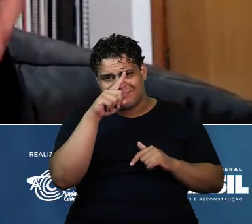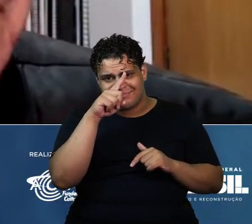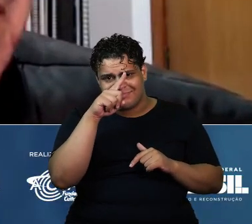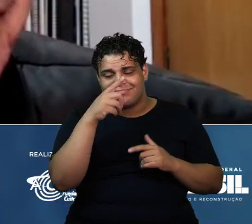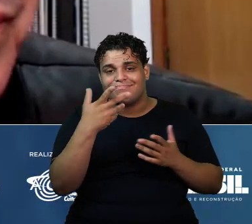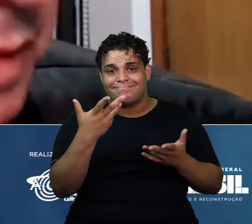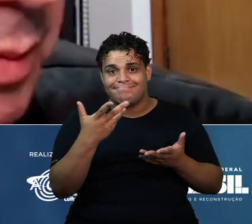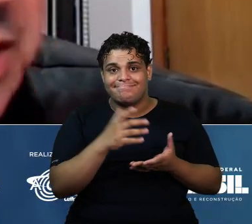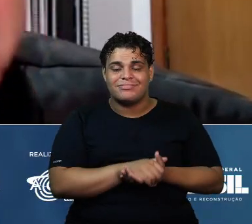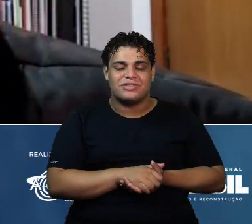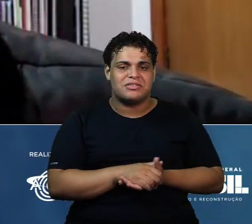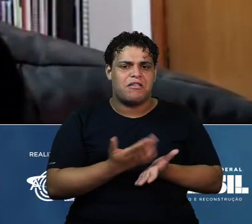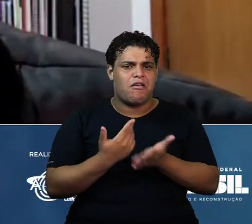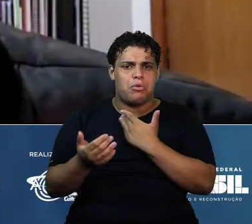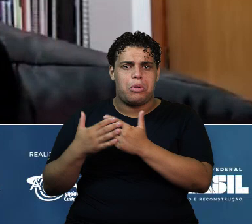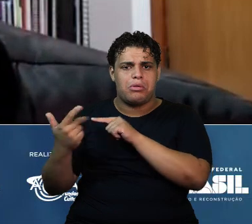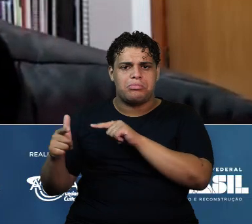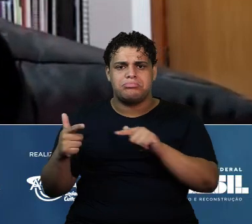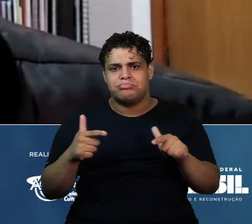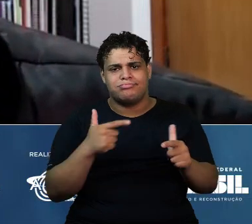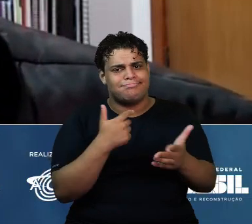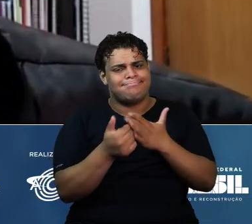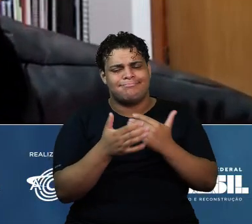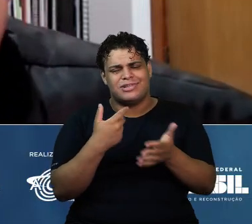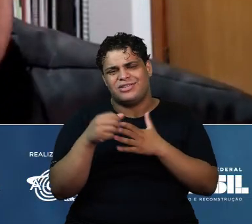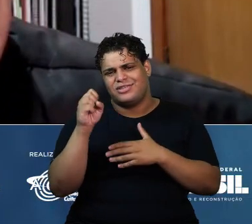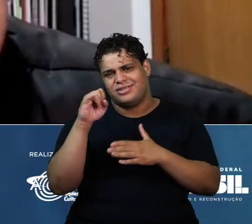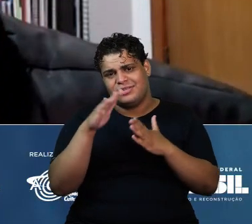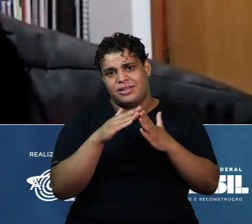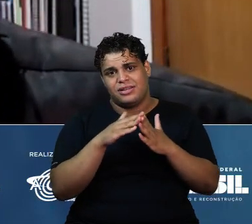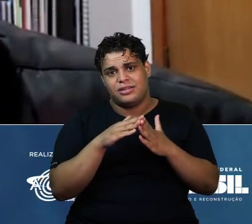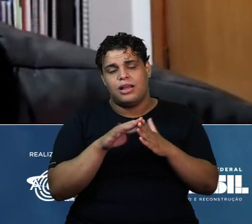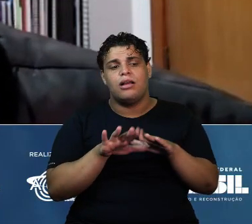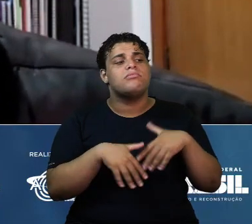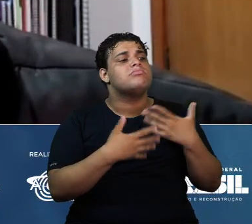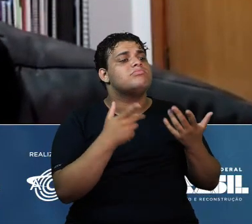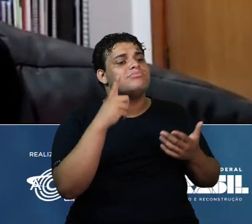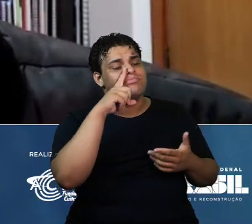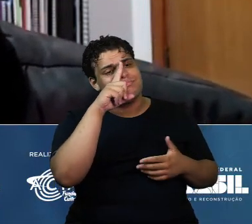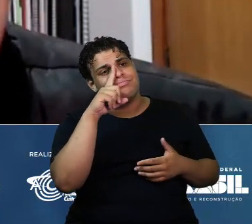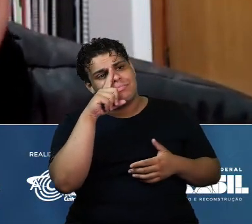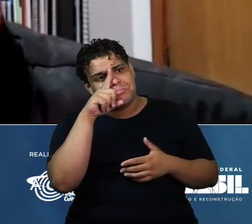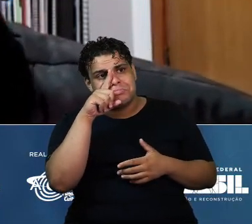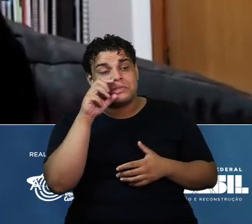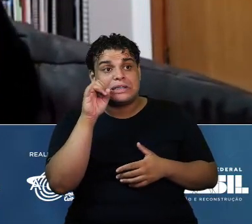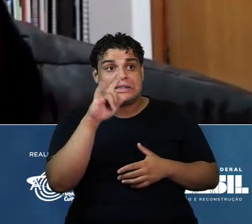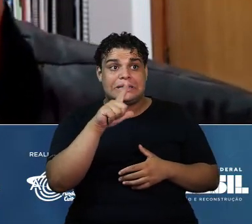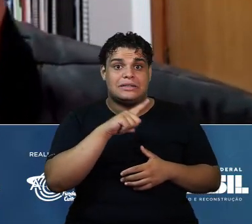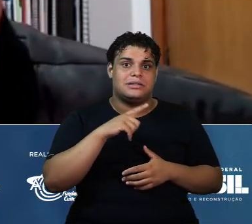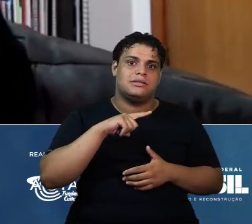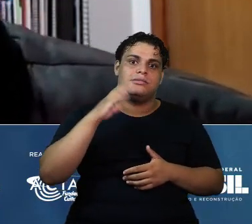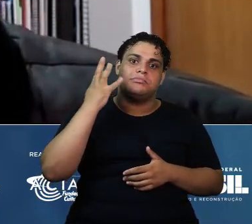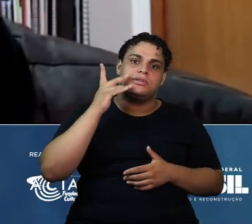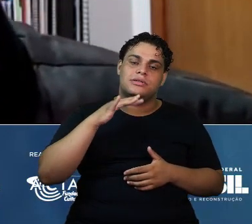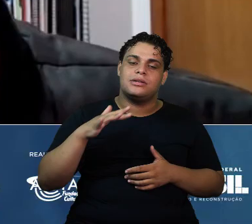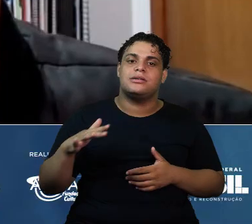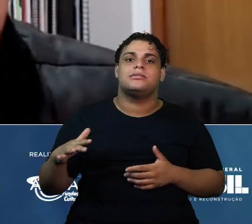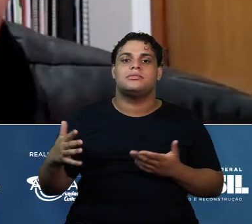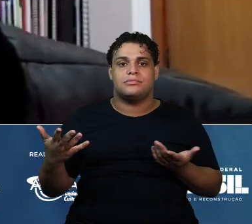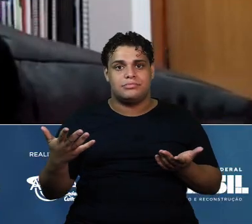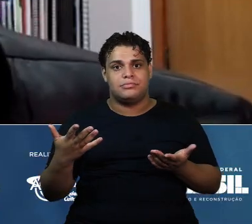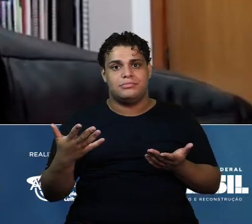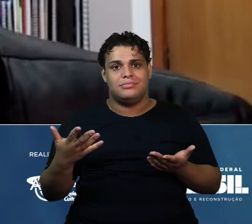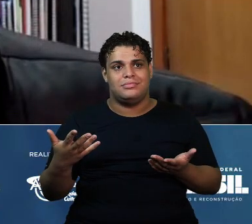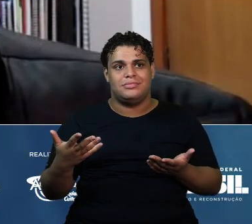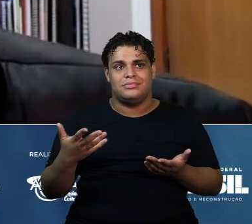você esteja, mesmo dentro de casa, onde estão os riscos? Se eu tenho uma criança pequena, para que ela possa se afogar, para que ela possa